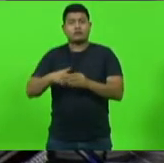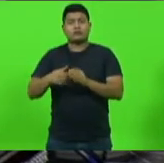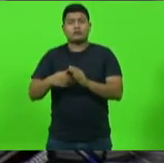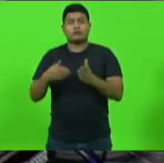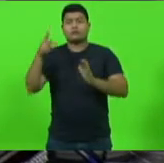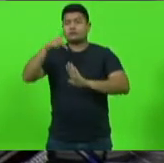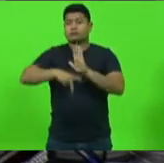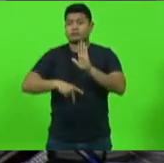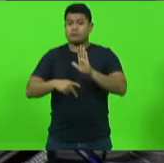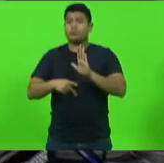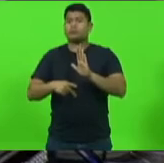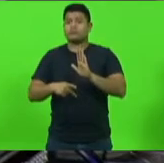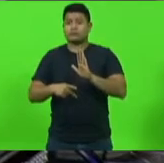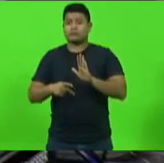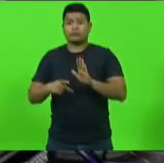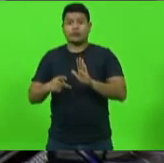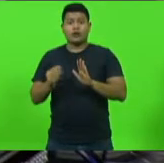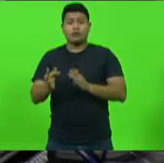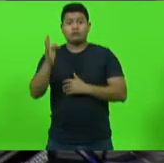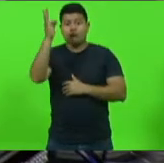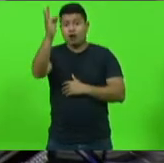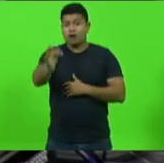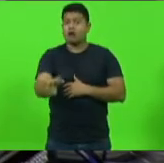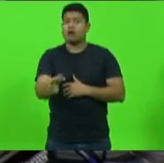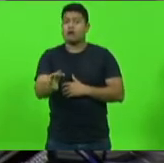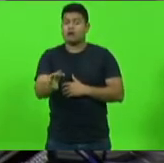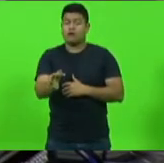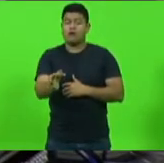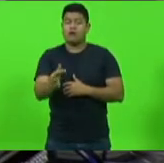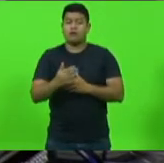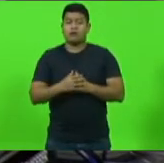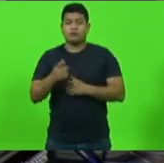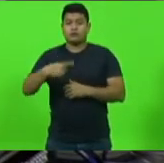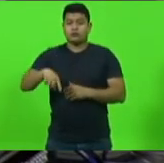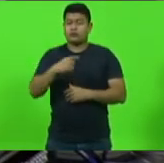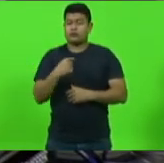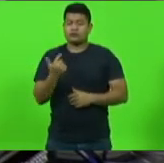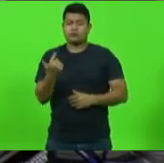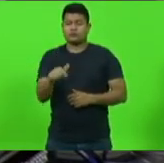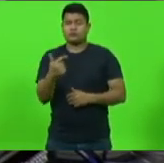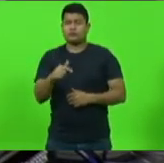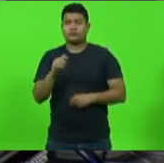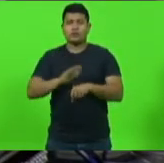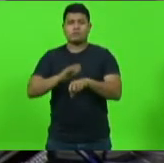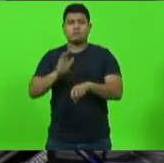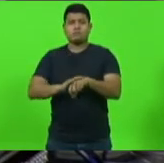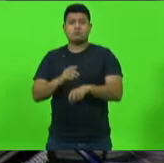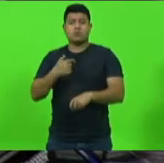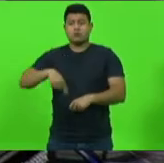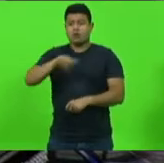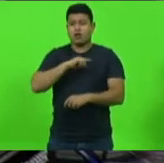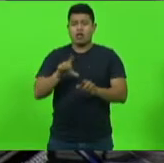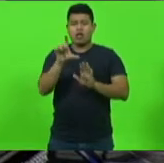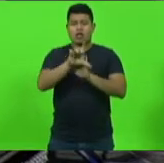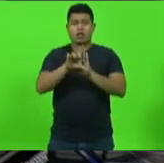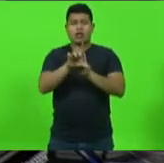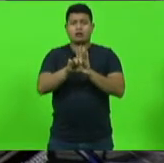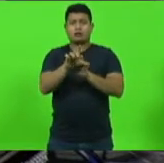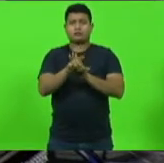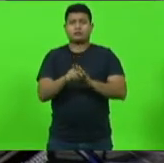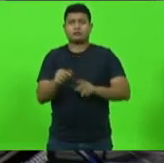segurança pública de Santa Catarina. E nós não temos autonomia legislativa para mexer